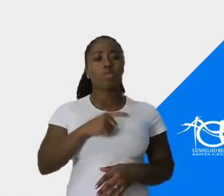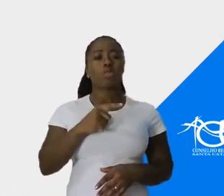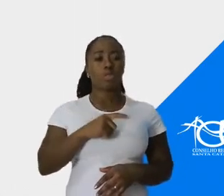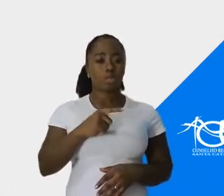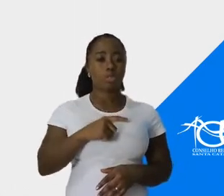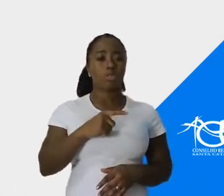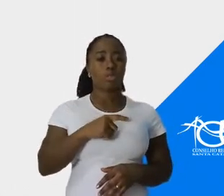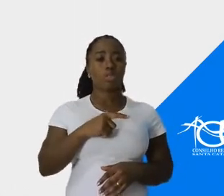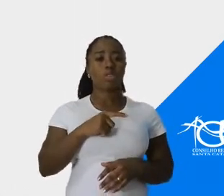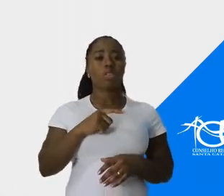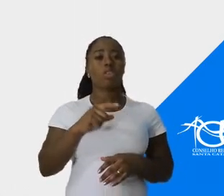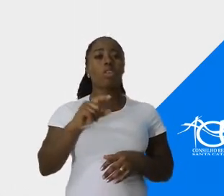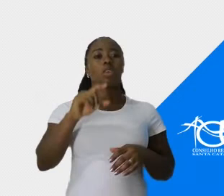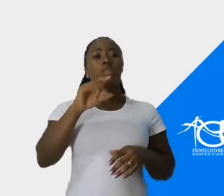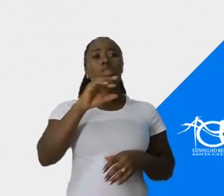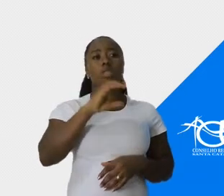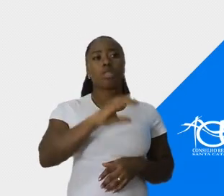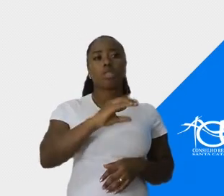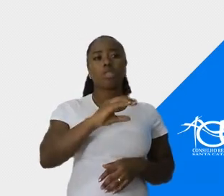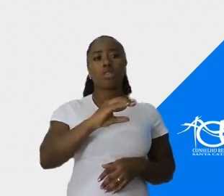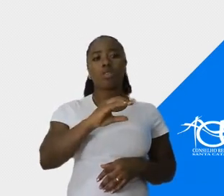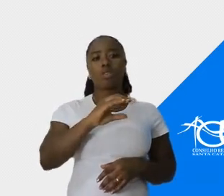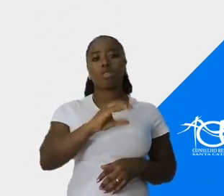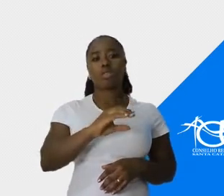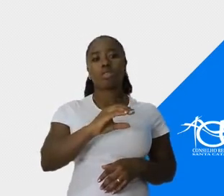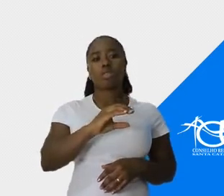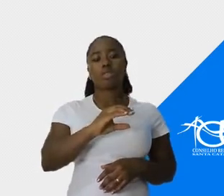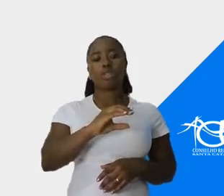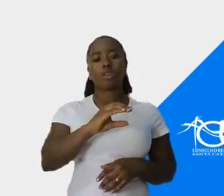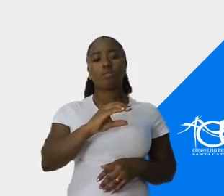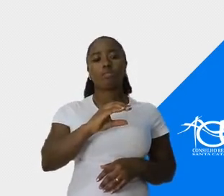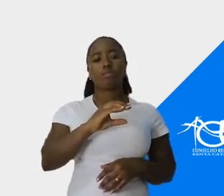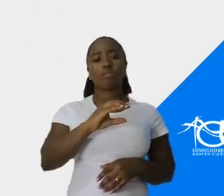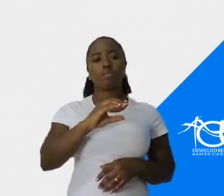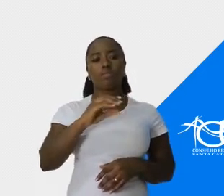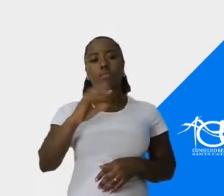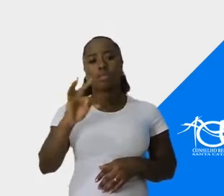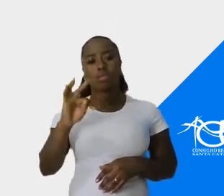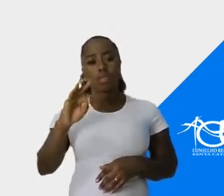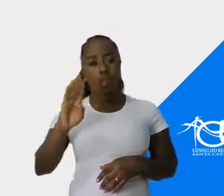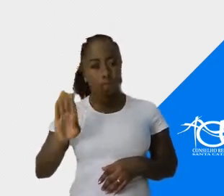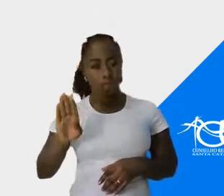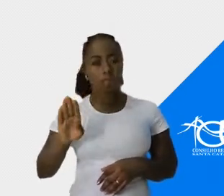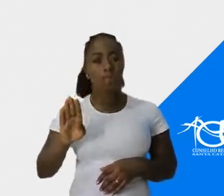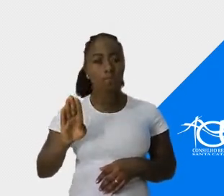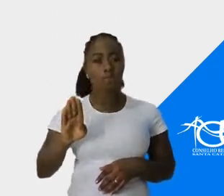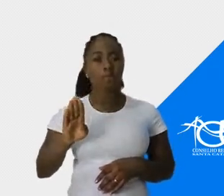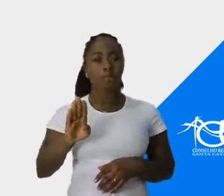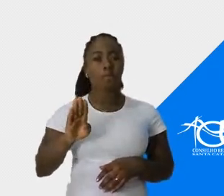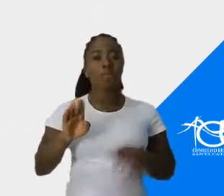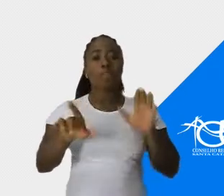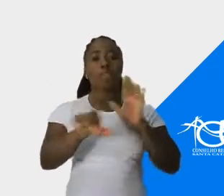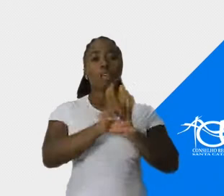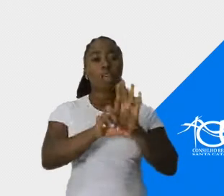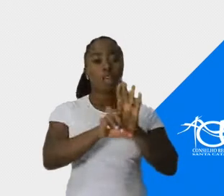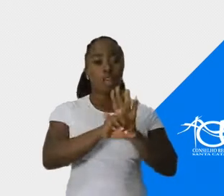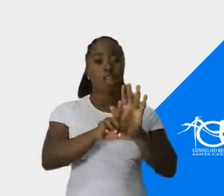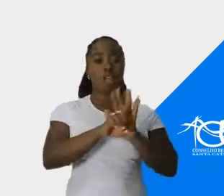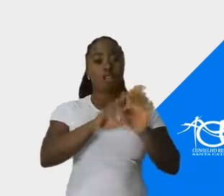que houve toda a movimentação nos últimos 2 anos, o Conselho Regional aqui de Psicologia participou intensivamente, junto com